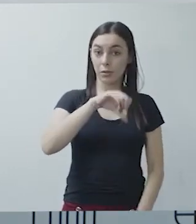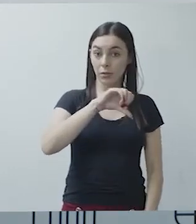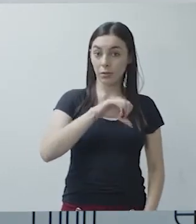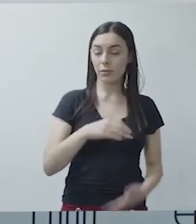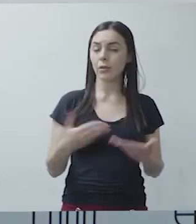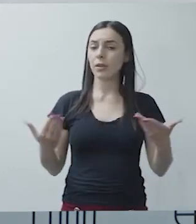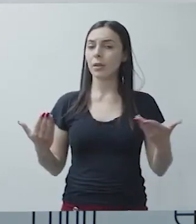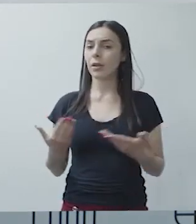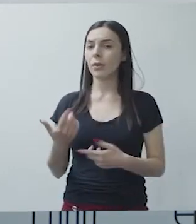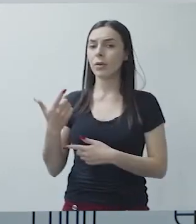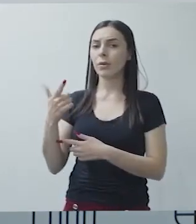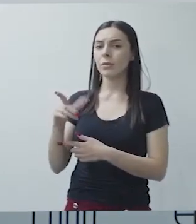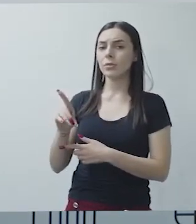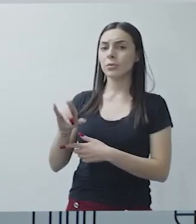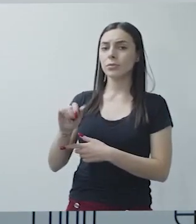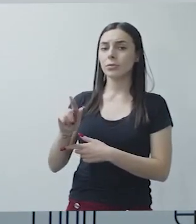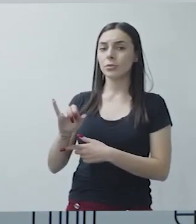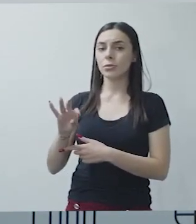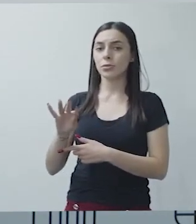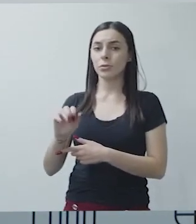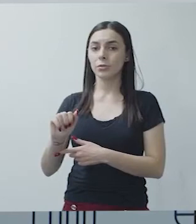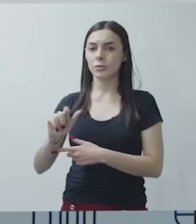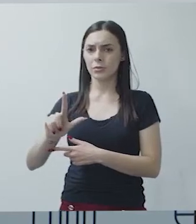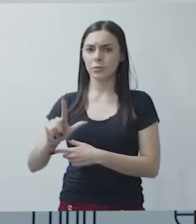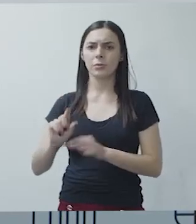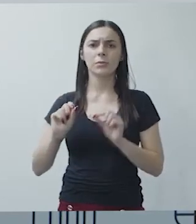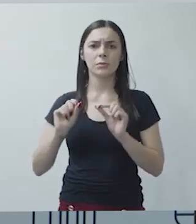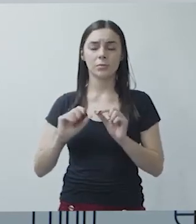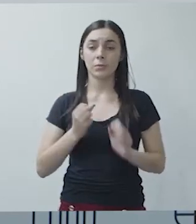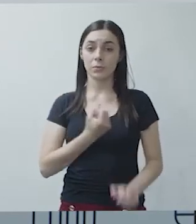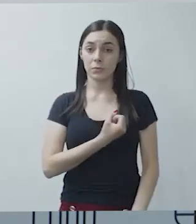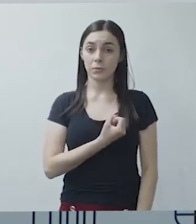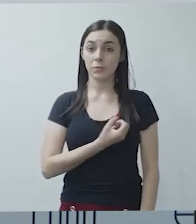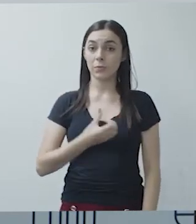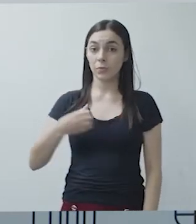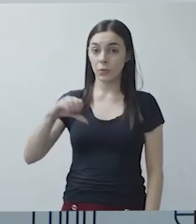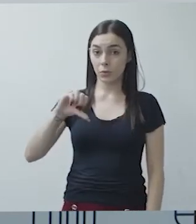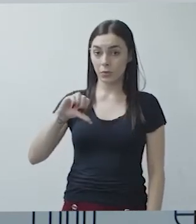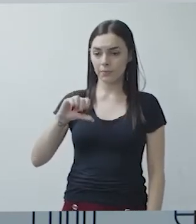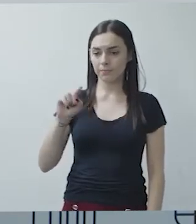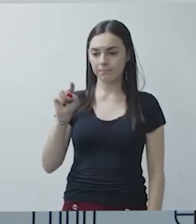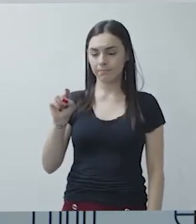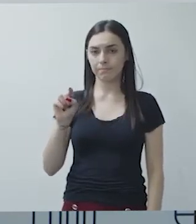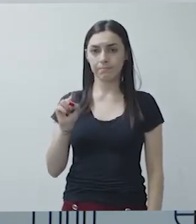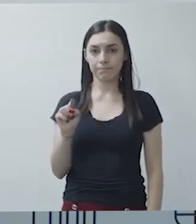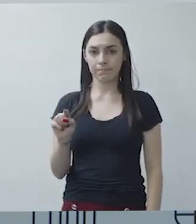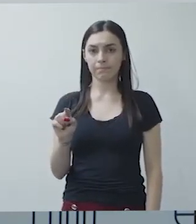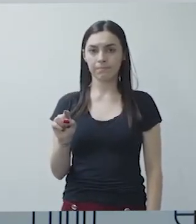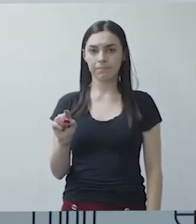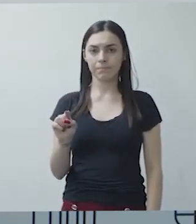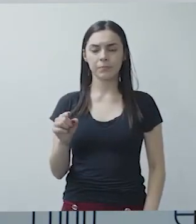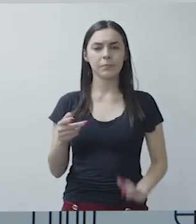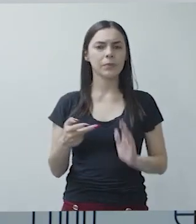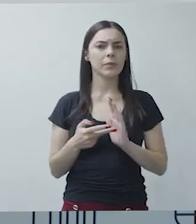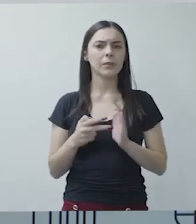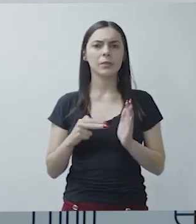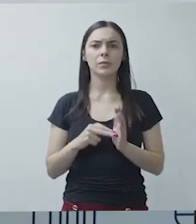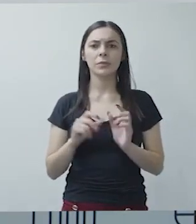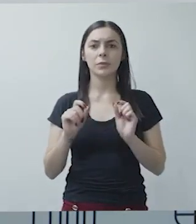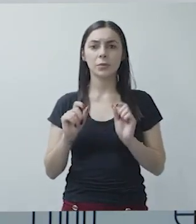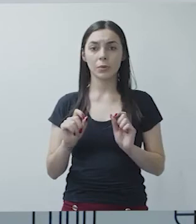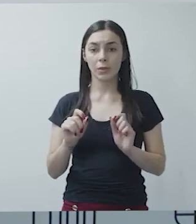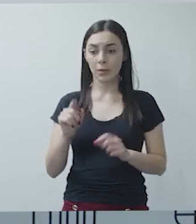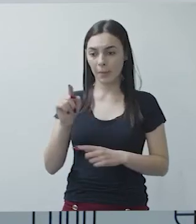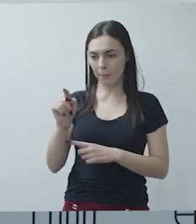digital nós colocaríamos assim, então, o número 9, dois pontos, né? Esses dois pontos representa que